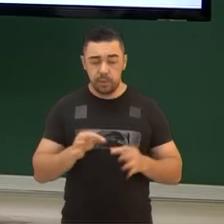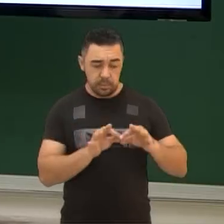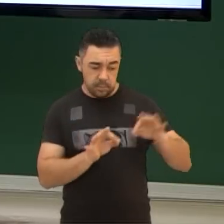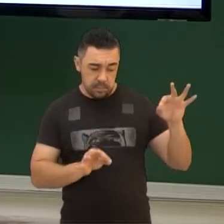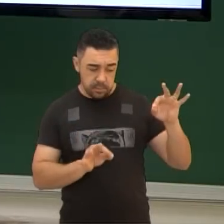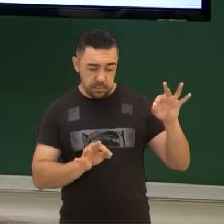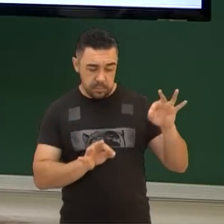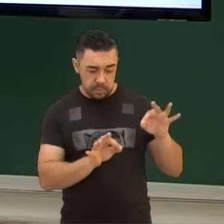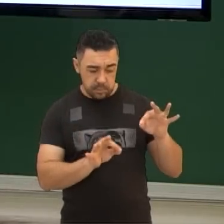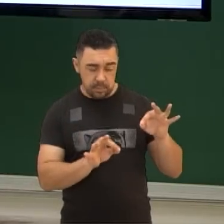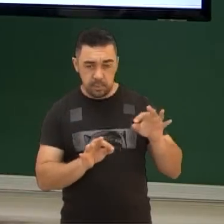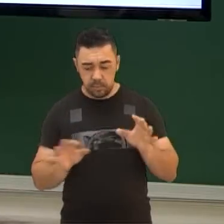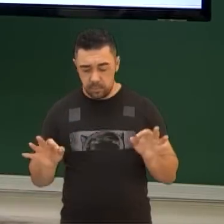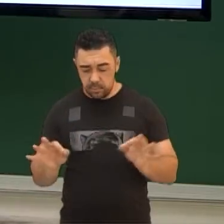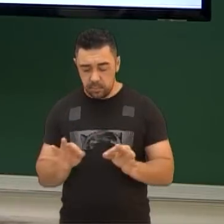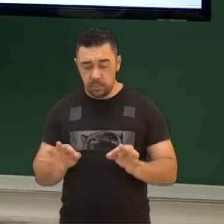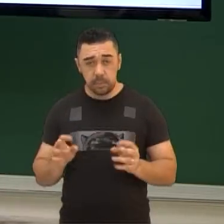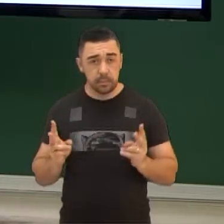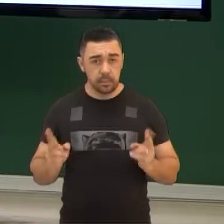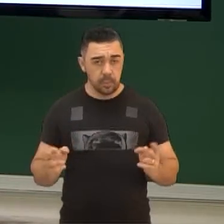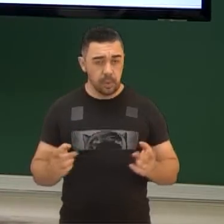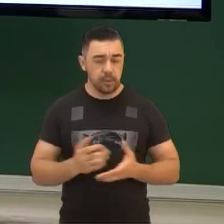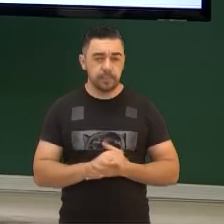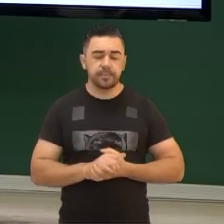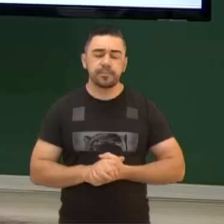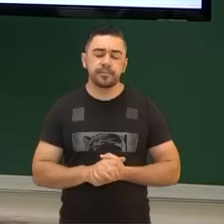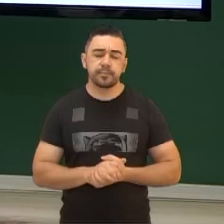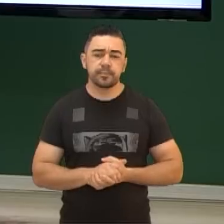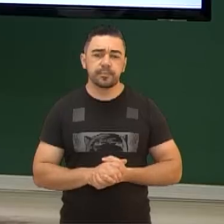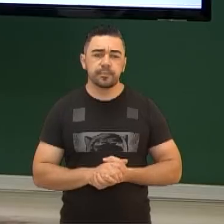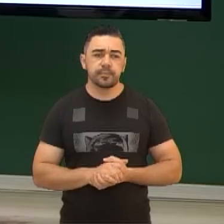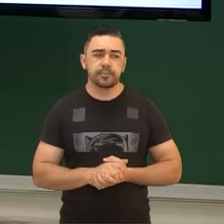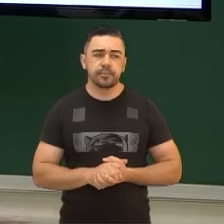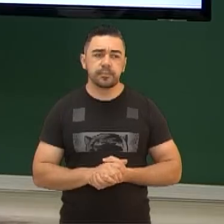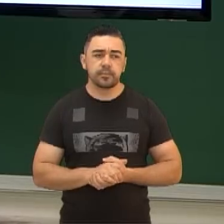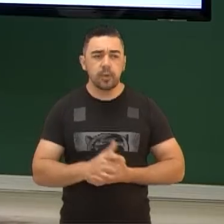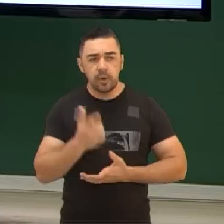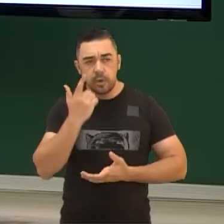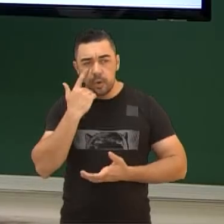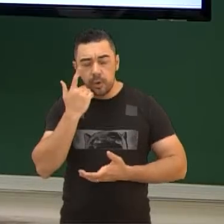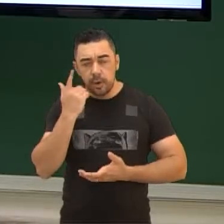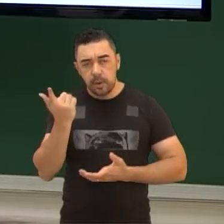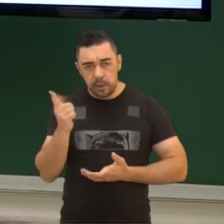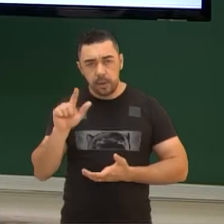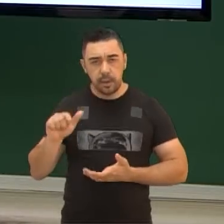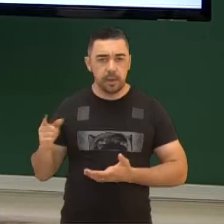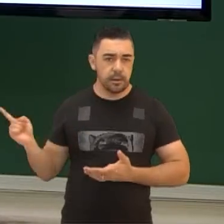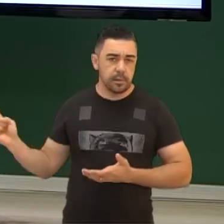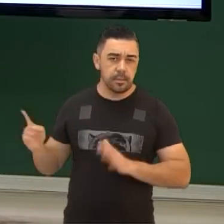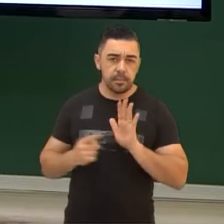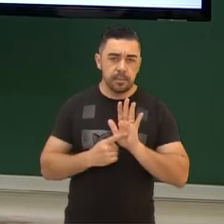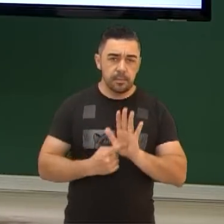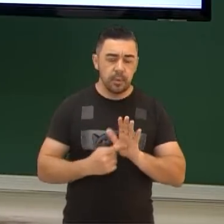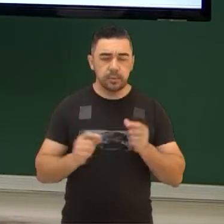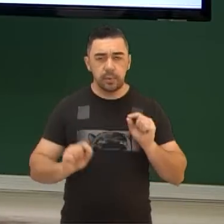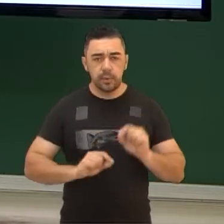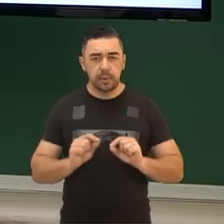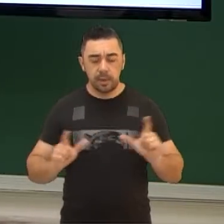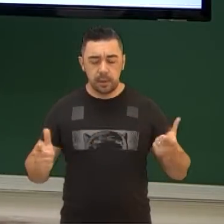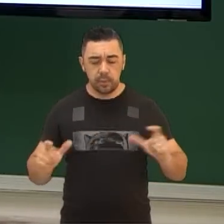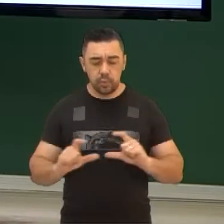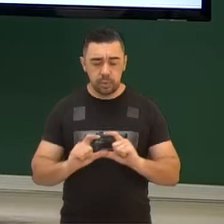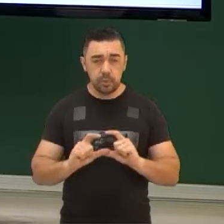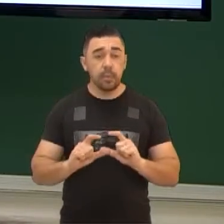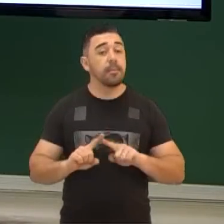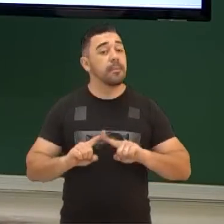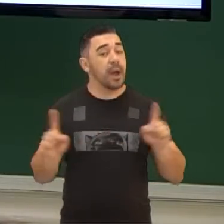ficou menorzinho, não é verdade? Então, a angulação é a mesma, tá bom, pessoal? Então, olha só, na representação você pode observar que reduzimos o